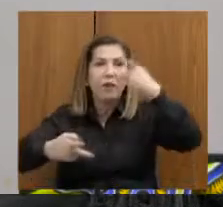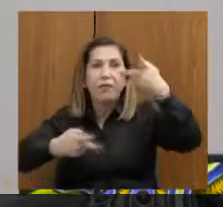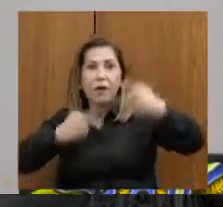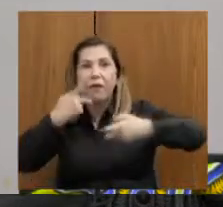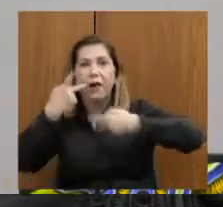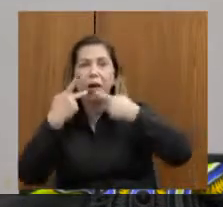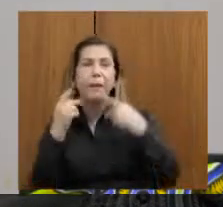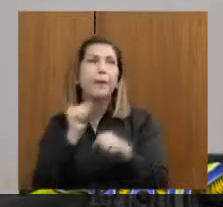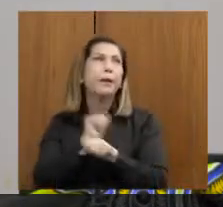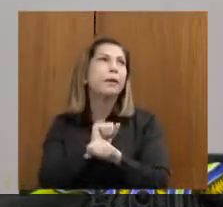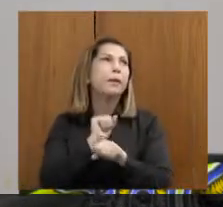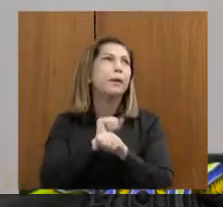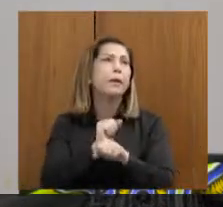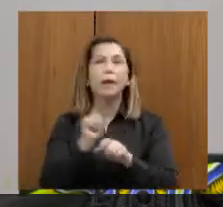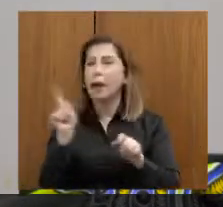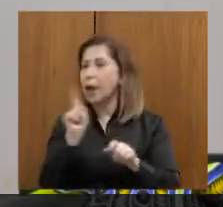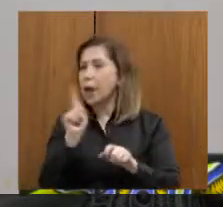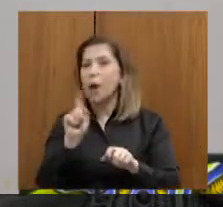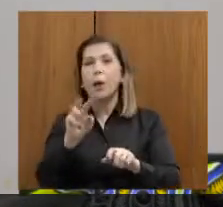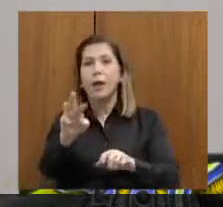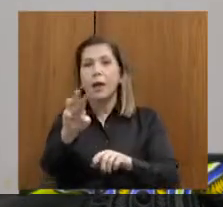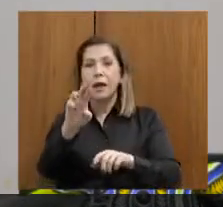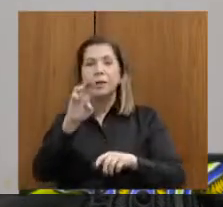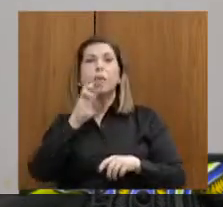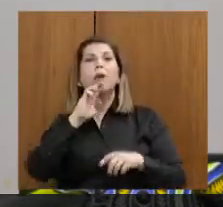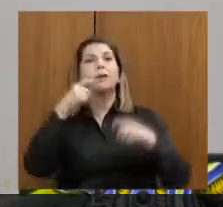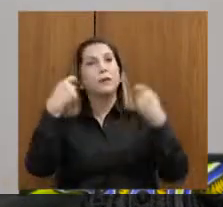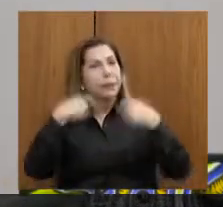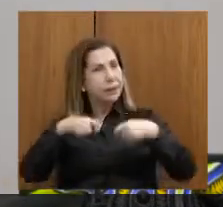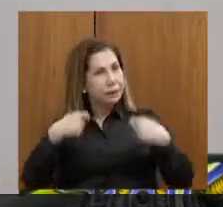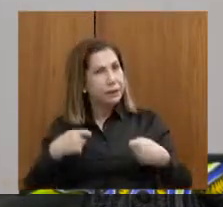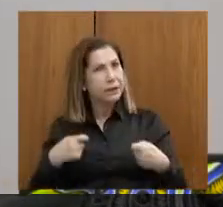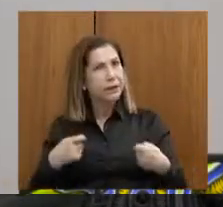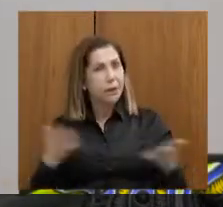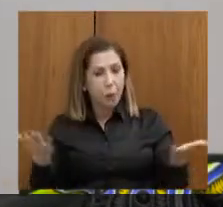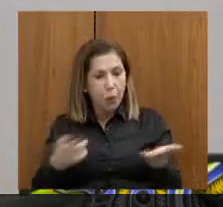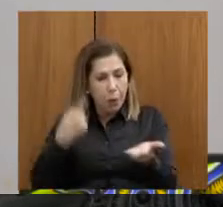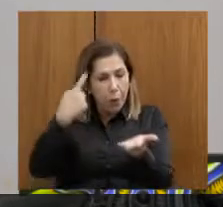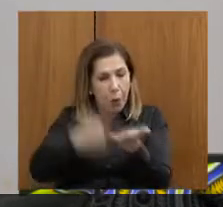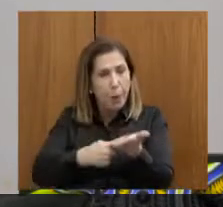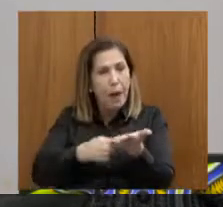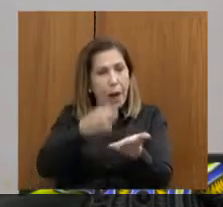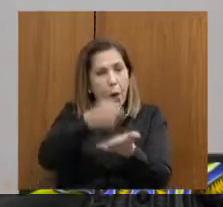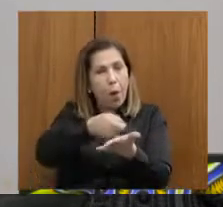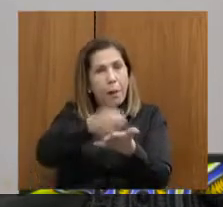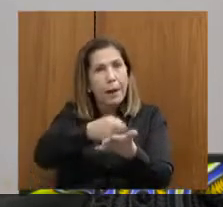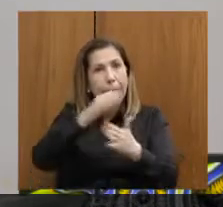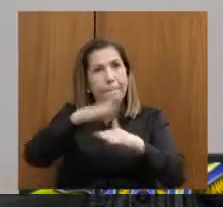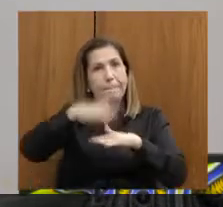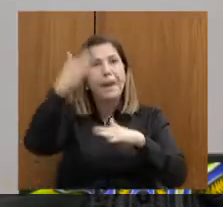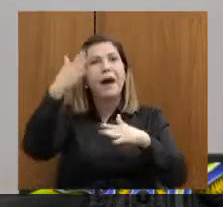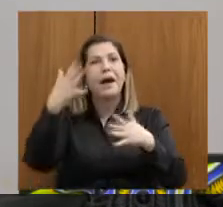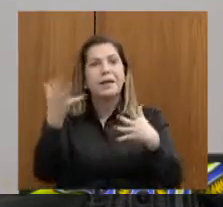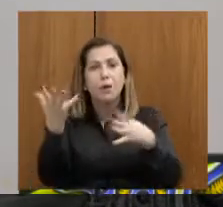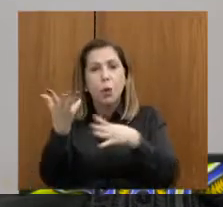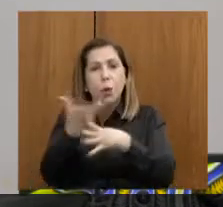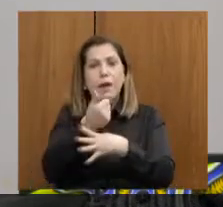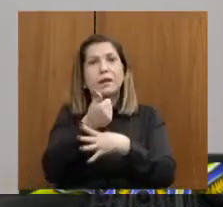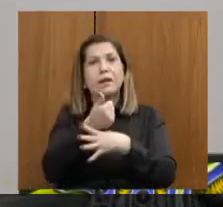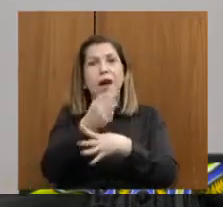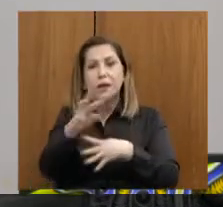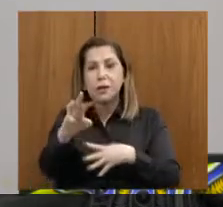falar e fiquei esperando ele preciso dar retorno e não saindo daqui também com compromisso de cobrar um pouco mais e de forma qualificada